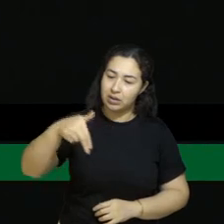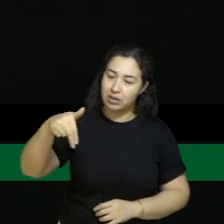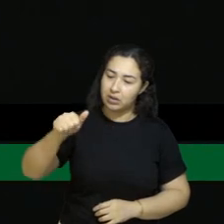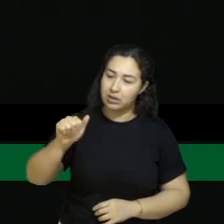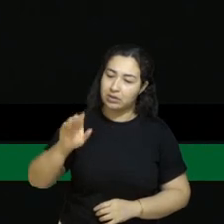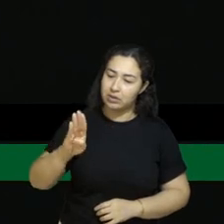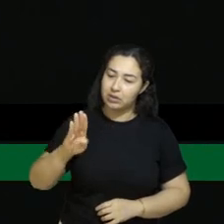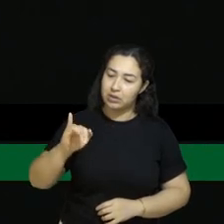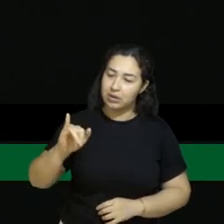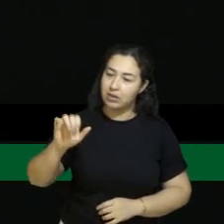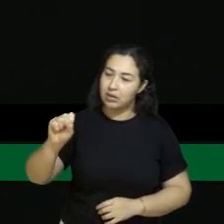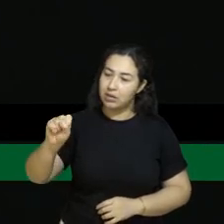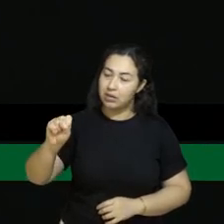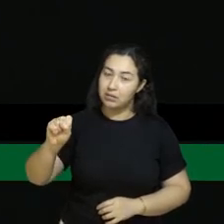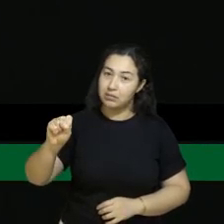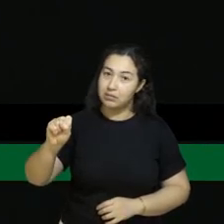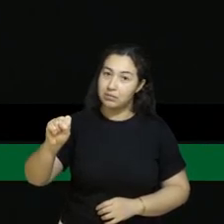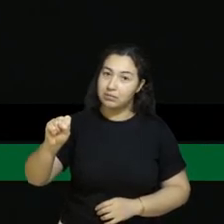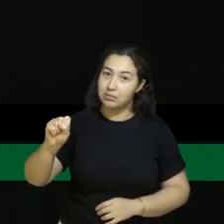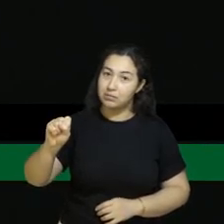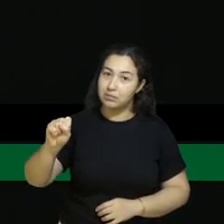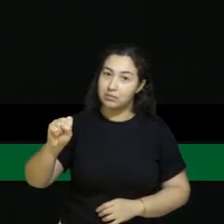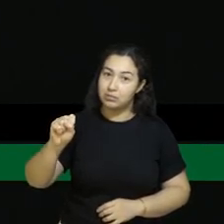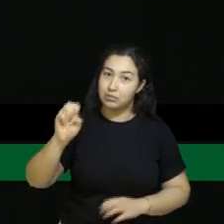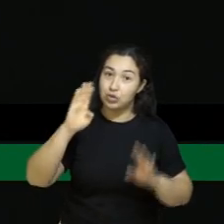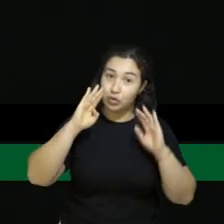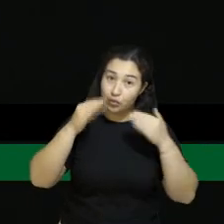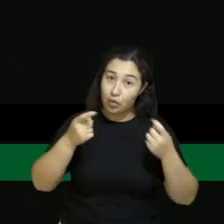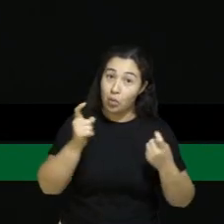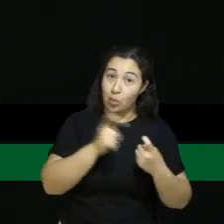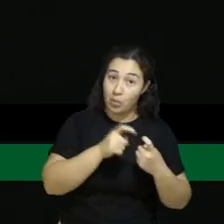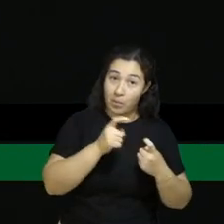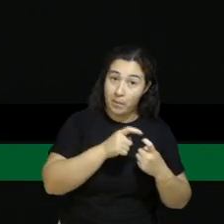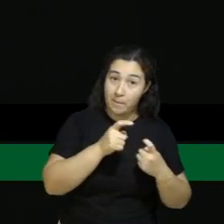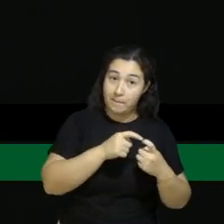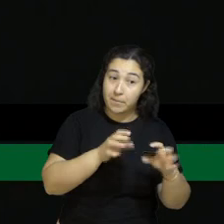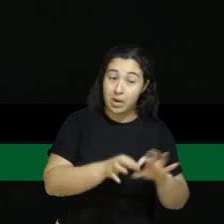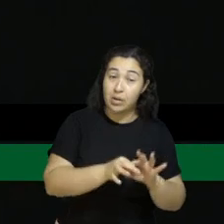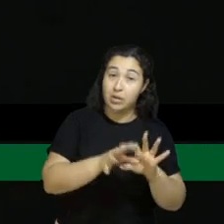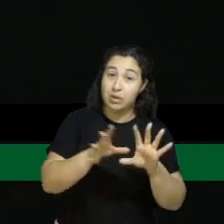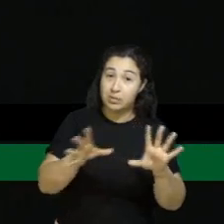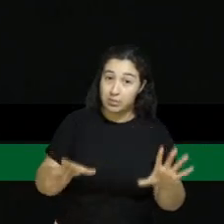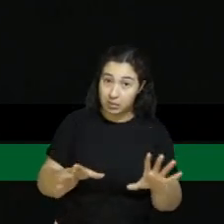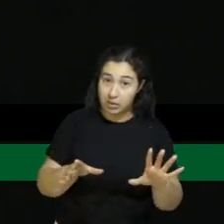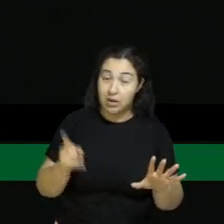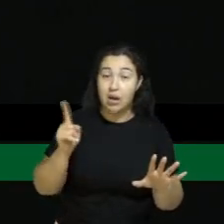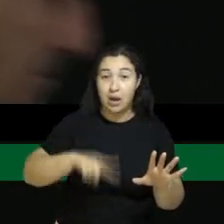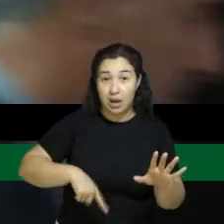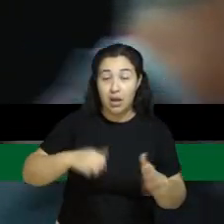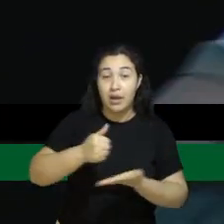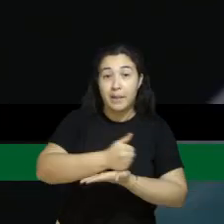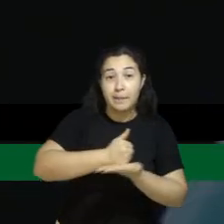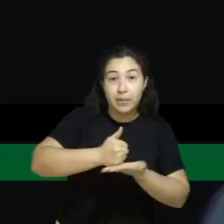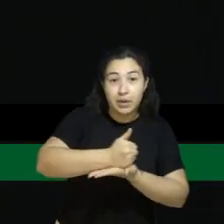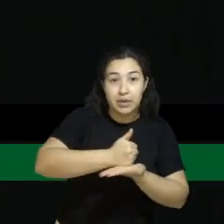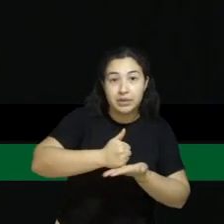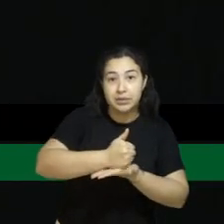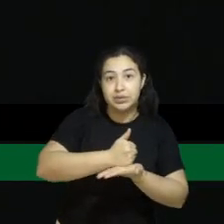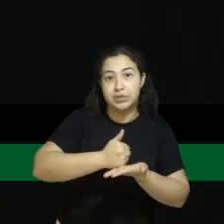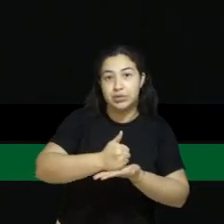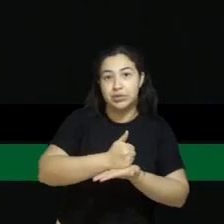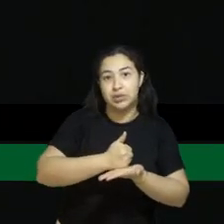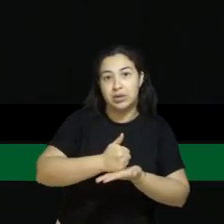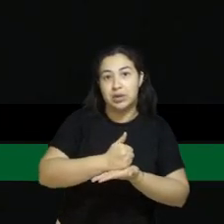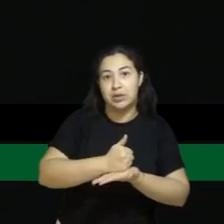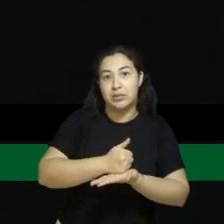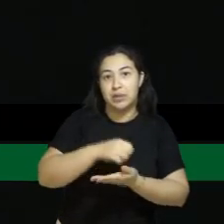do financiamento pelo SUS, para que ela possa ser incluída no rol de medicamentos financiados pelo